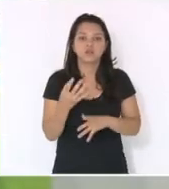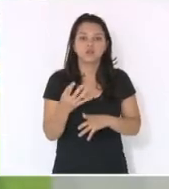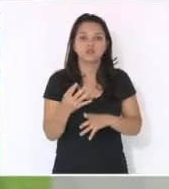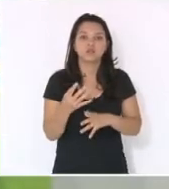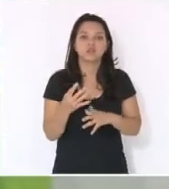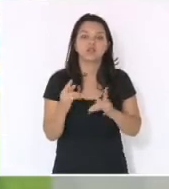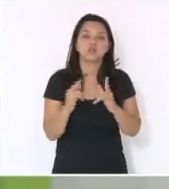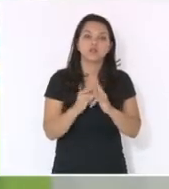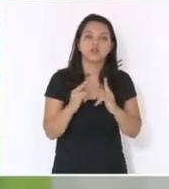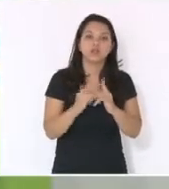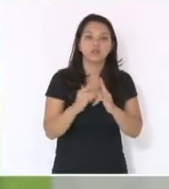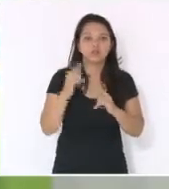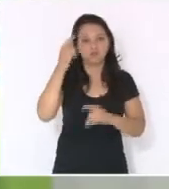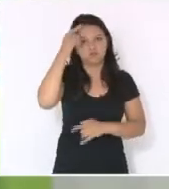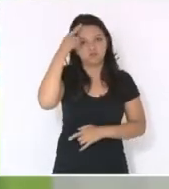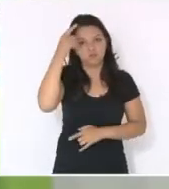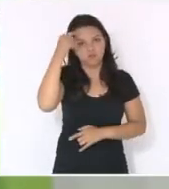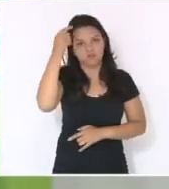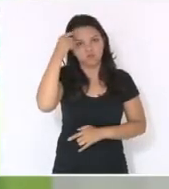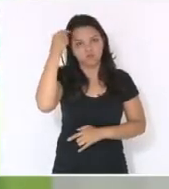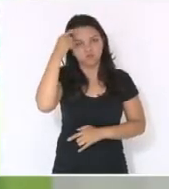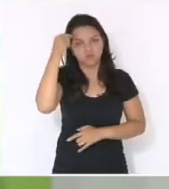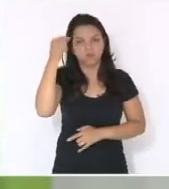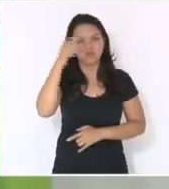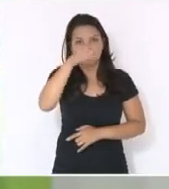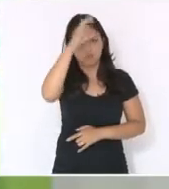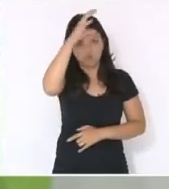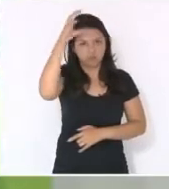de Criciúma, a FUCRE, ela foi